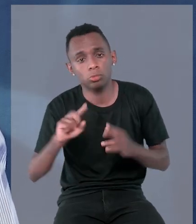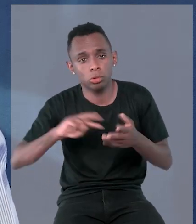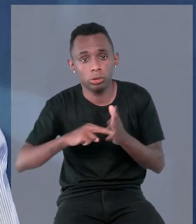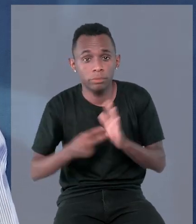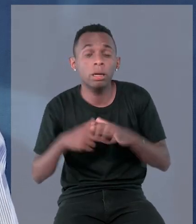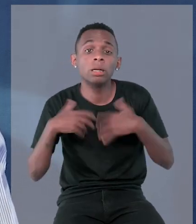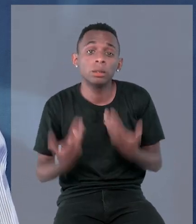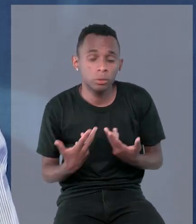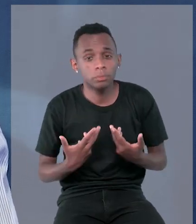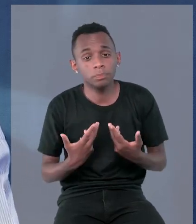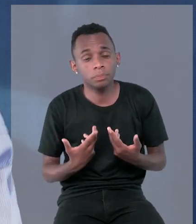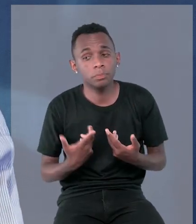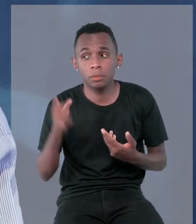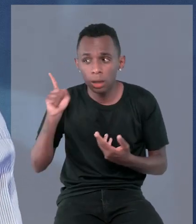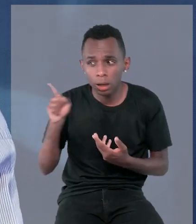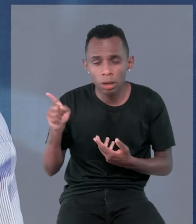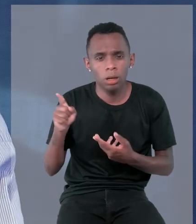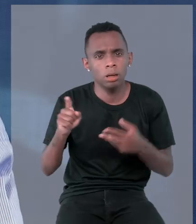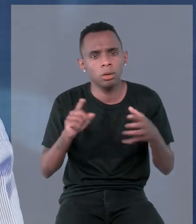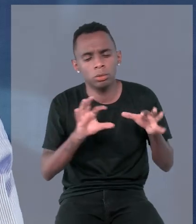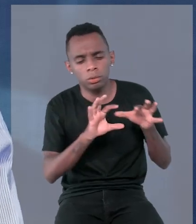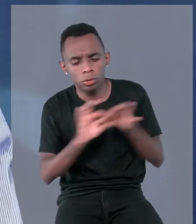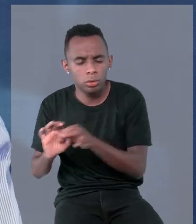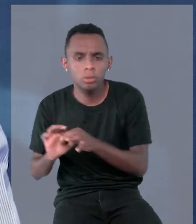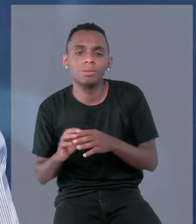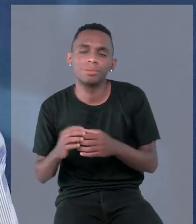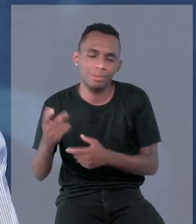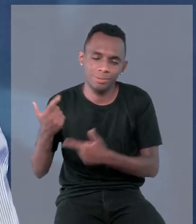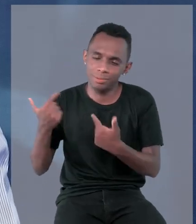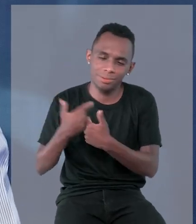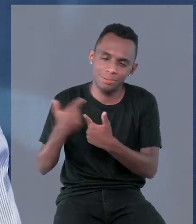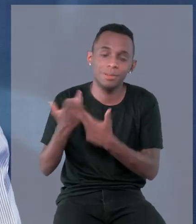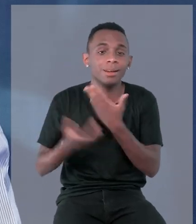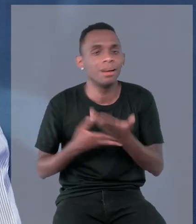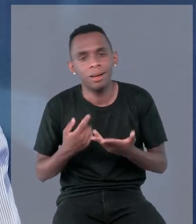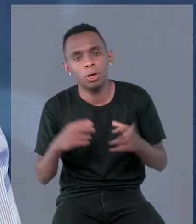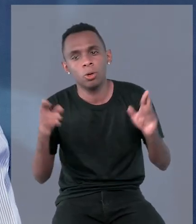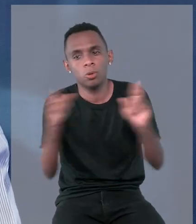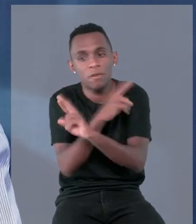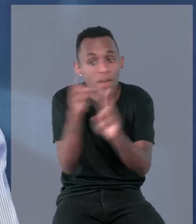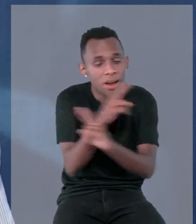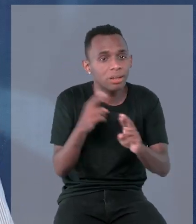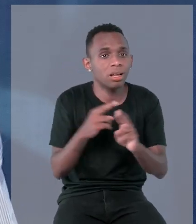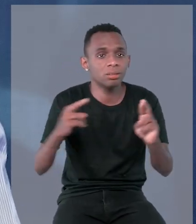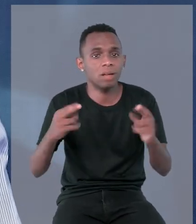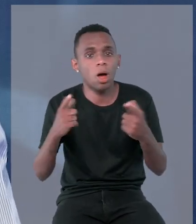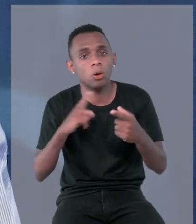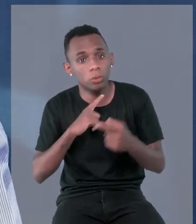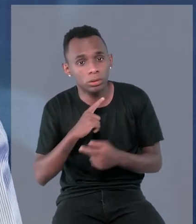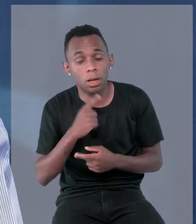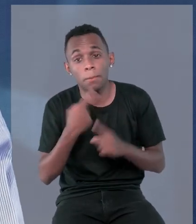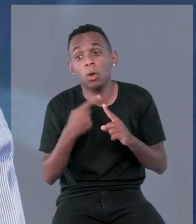O Gifone, as intertextualidades, né? O Ger está brincando comigo ali a respeito das intertextualidades, porque eu estava comentando com